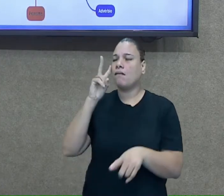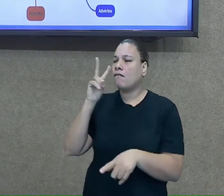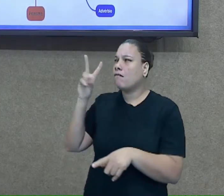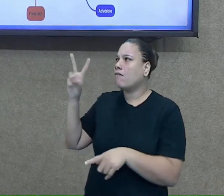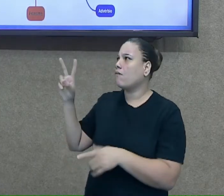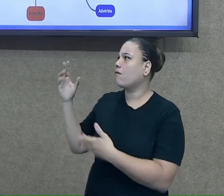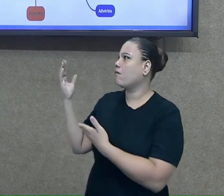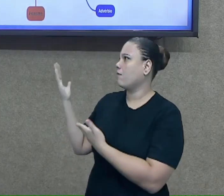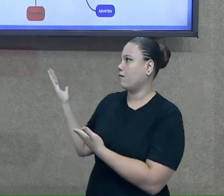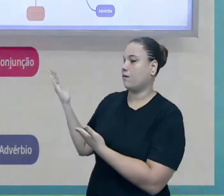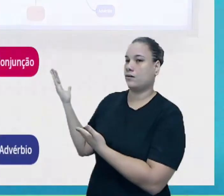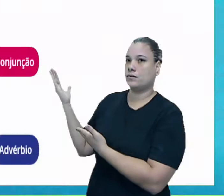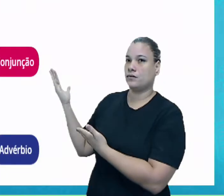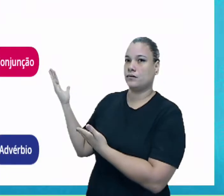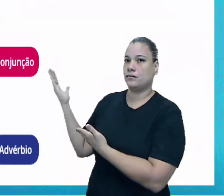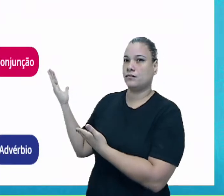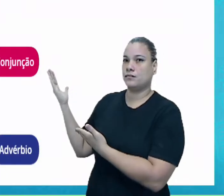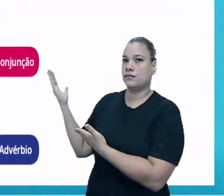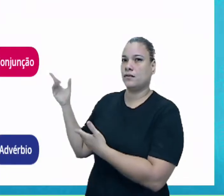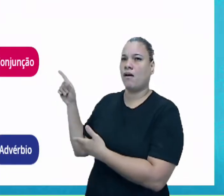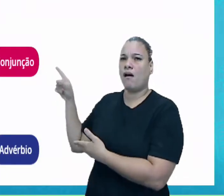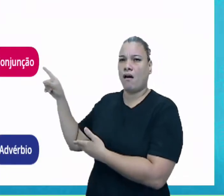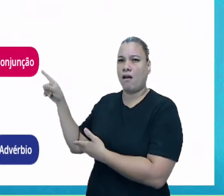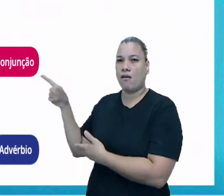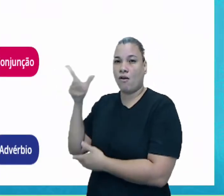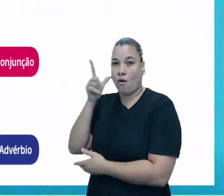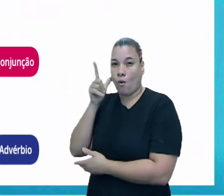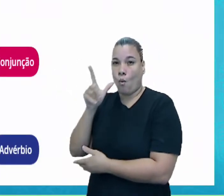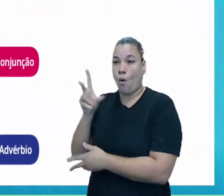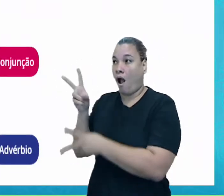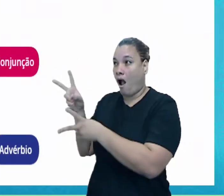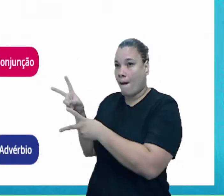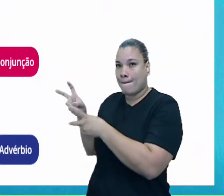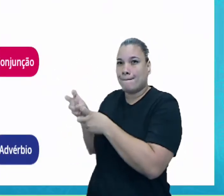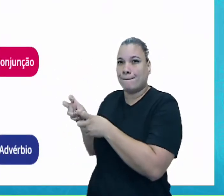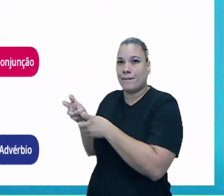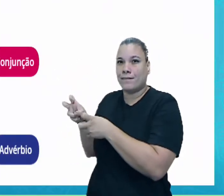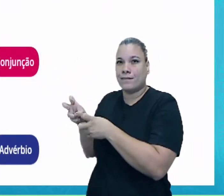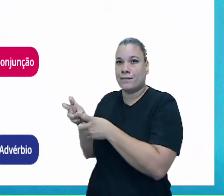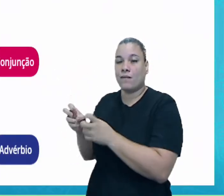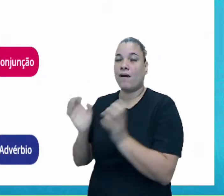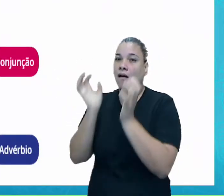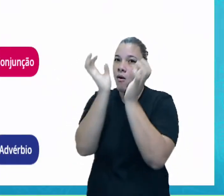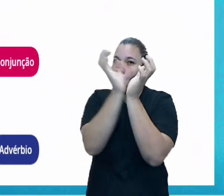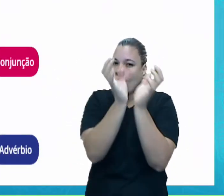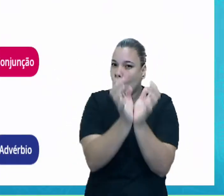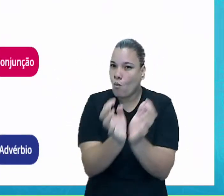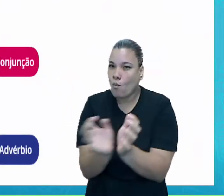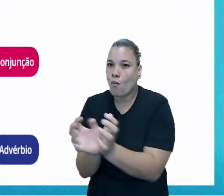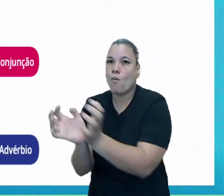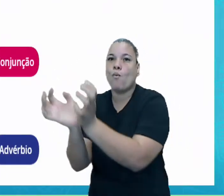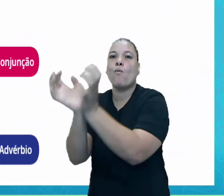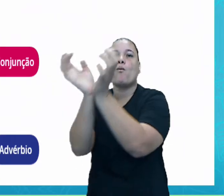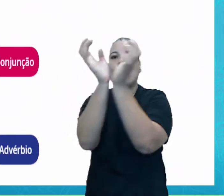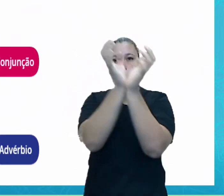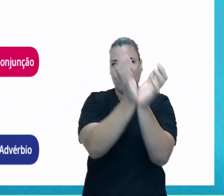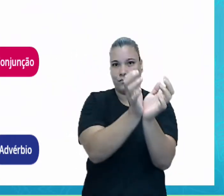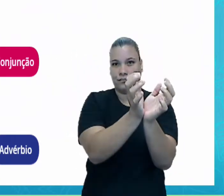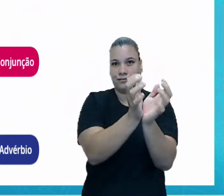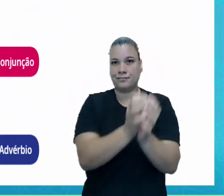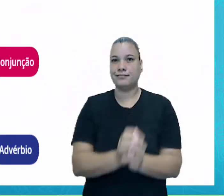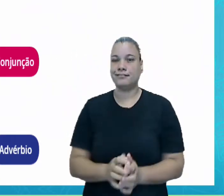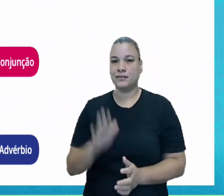nós temos uma visão geral. Morfologia, que é o estudo da forma, da estrutura da